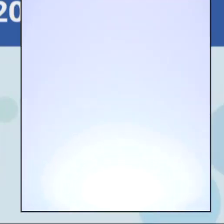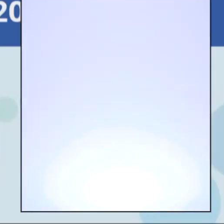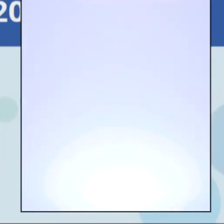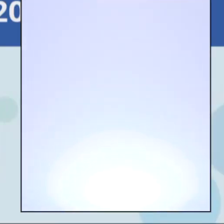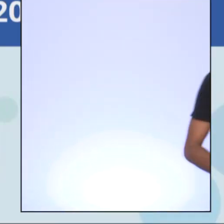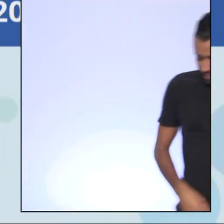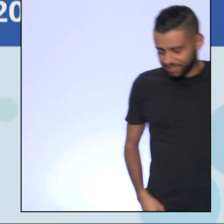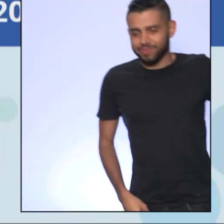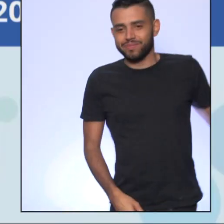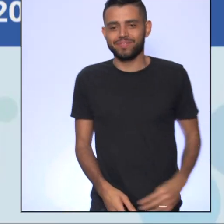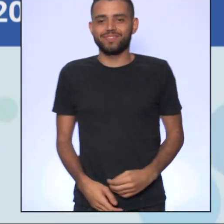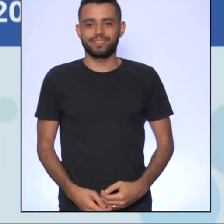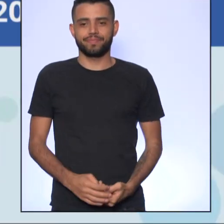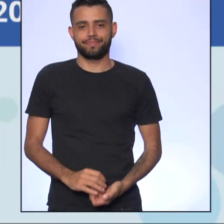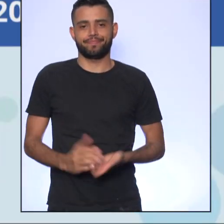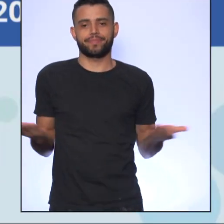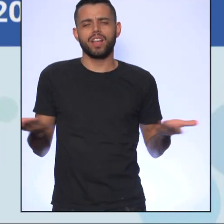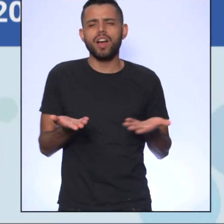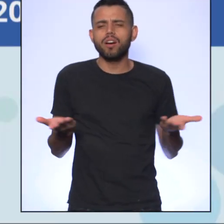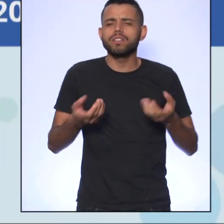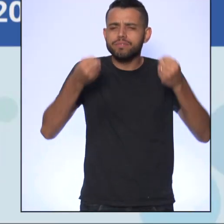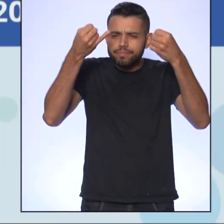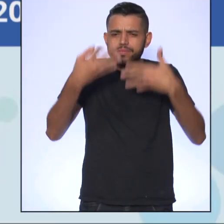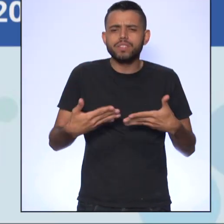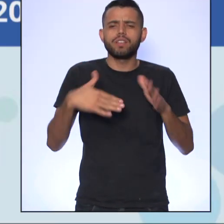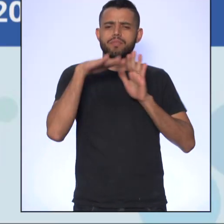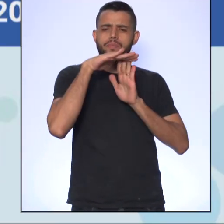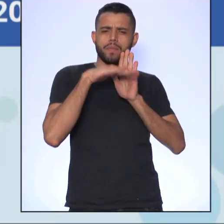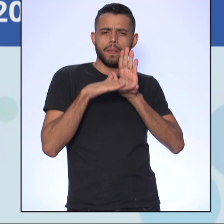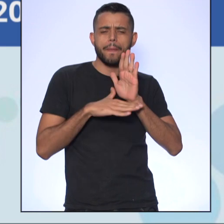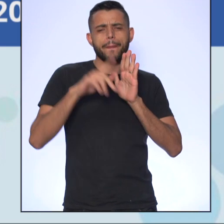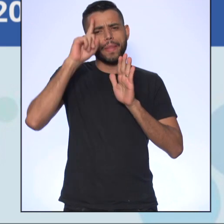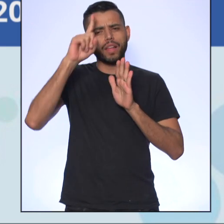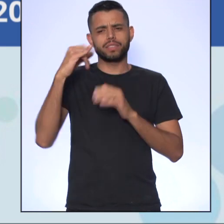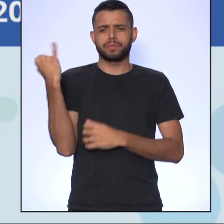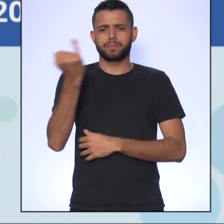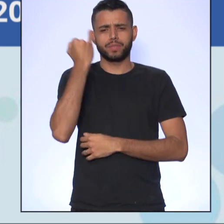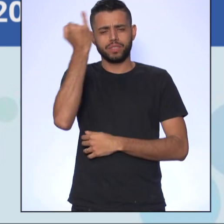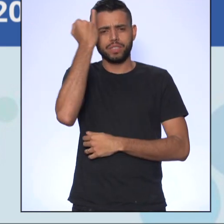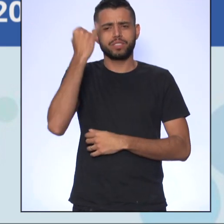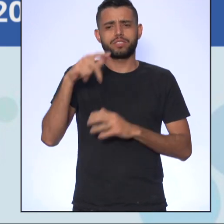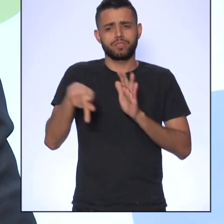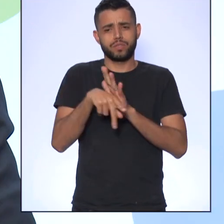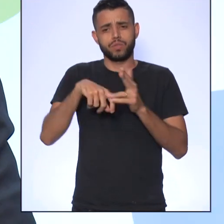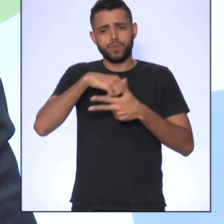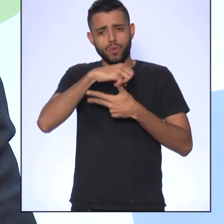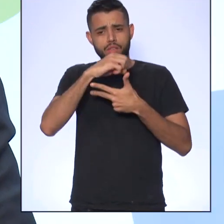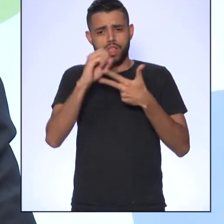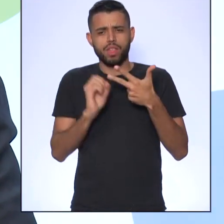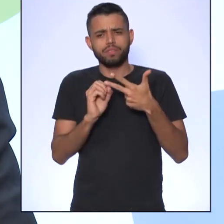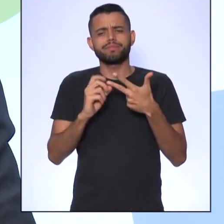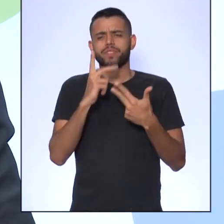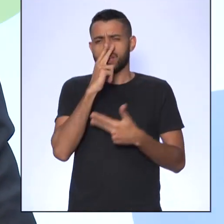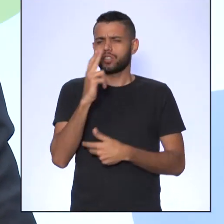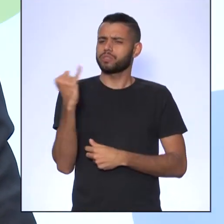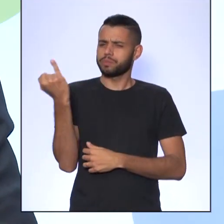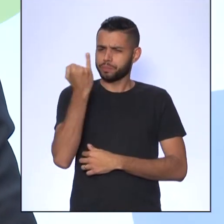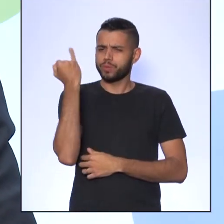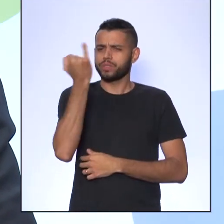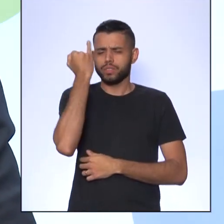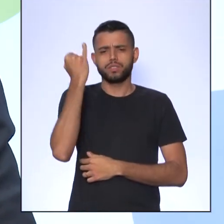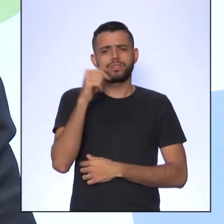Agora eu queria falar rapidamente com você sobre cronograma, né? Datas importantes do Enem, eu acho que são fundamentais que